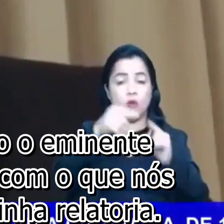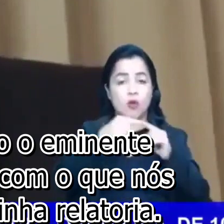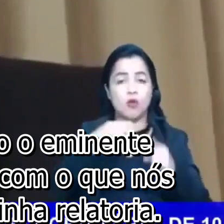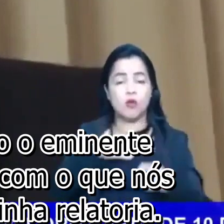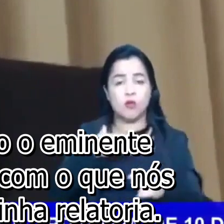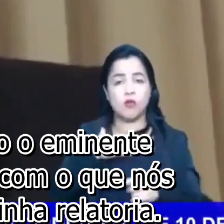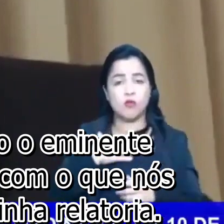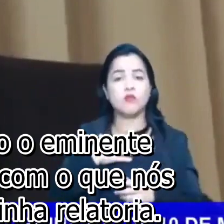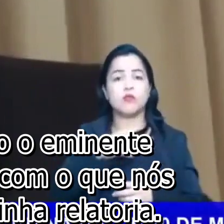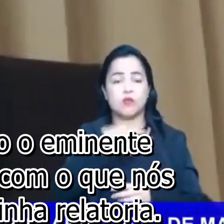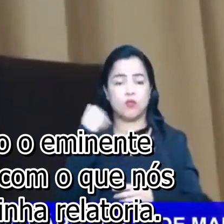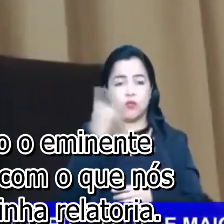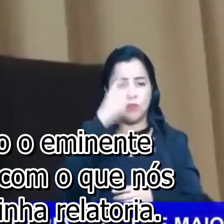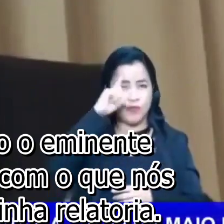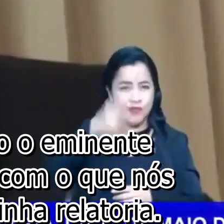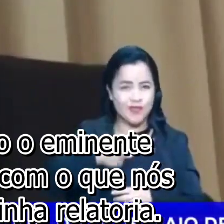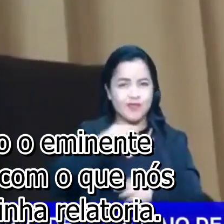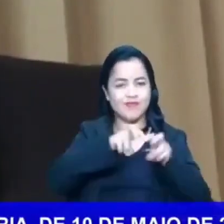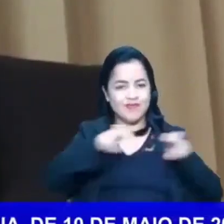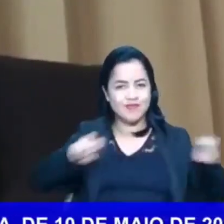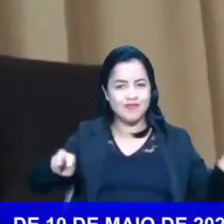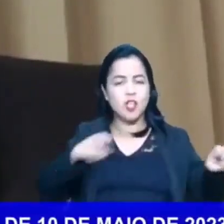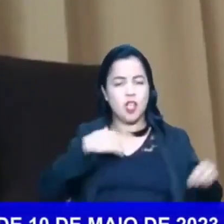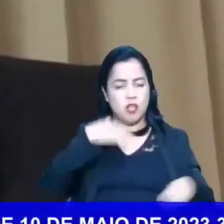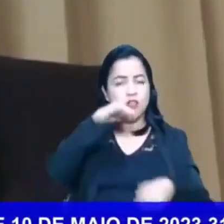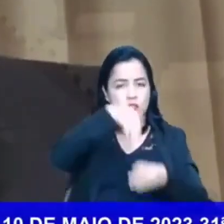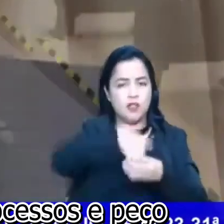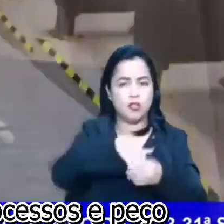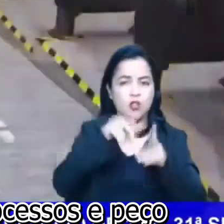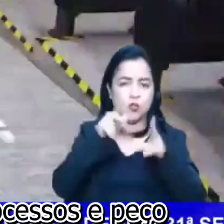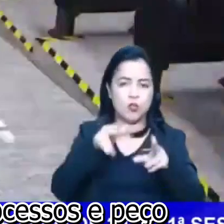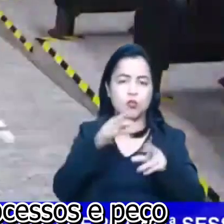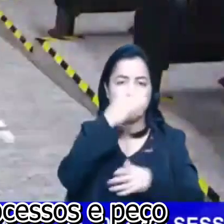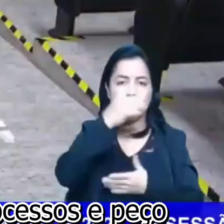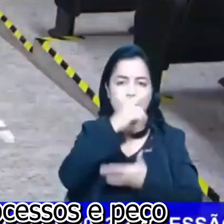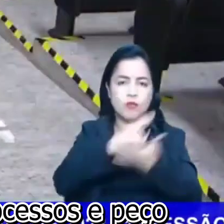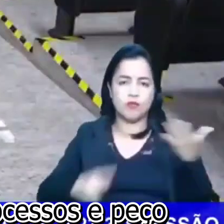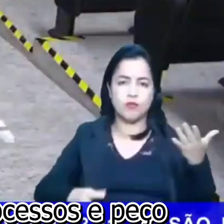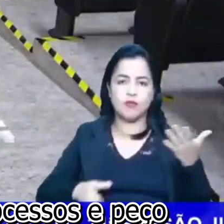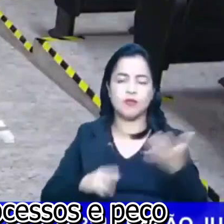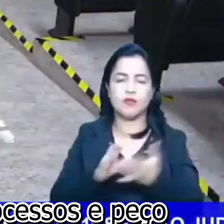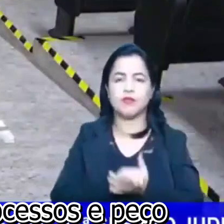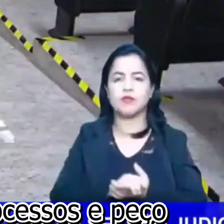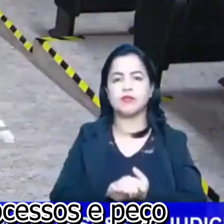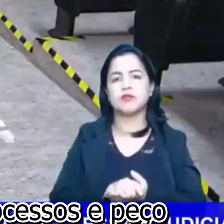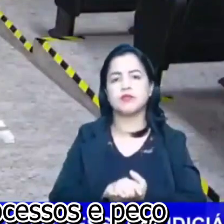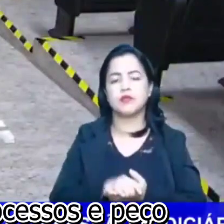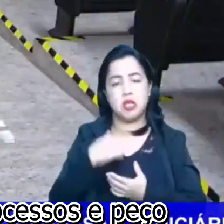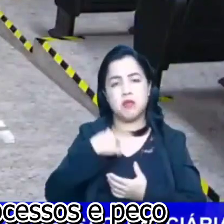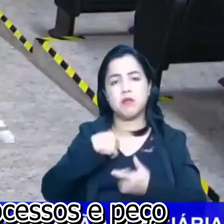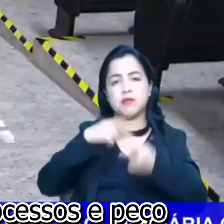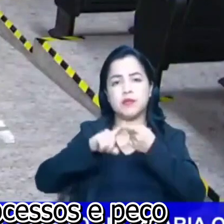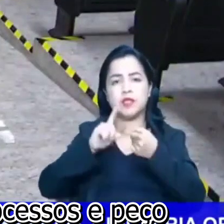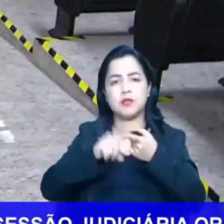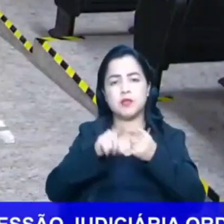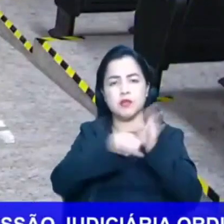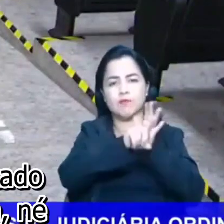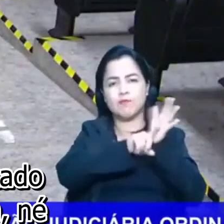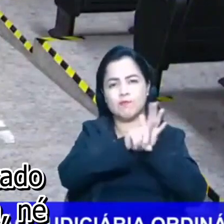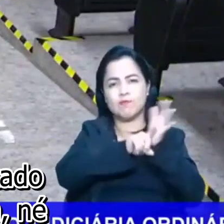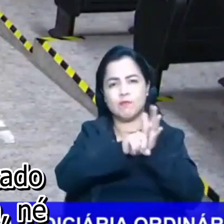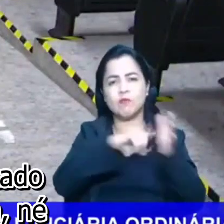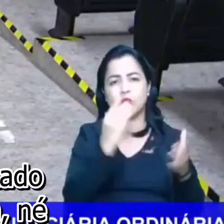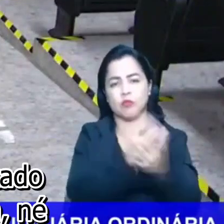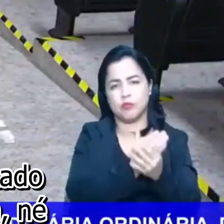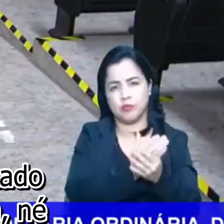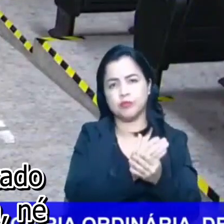na corte, inclusive com votos da minha relatoria. Perfeito. Eu também analisei esse processo e peço